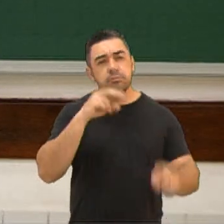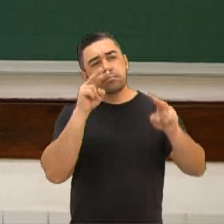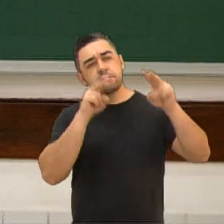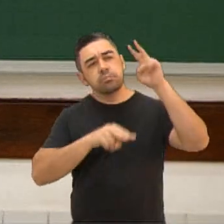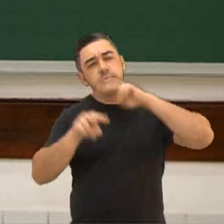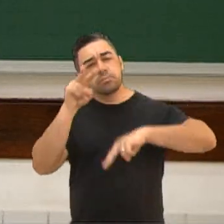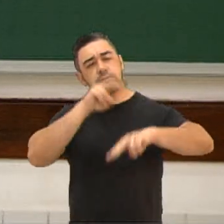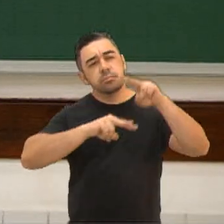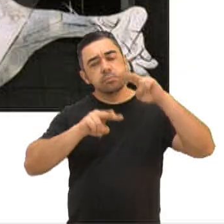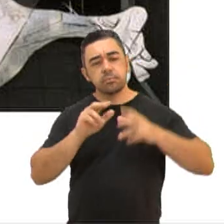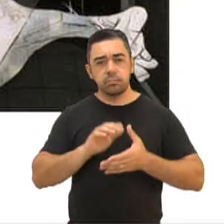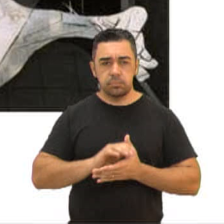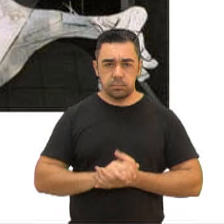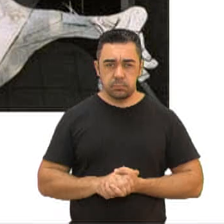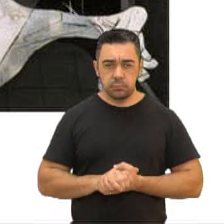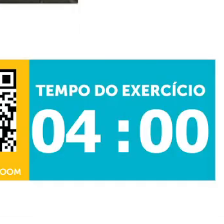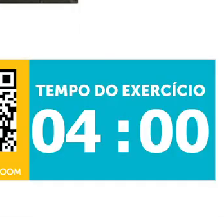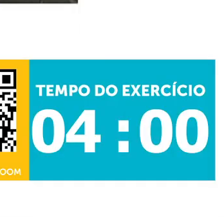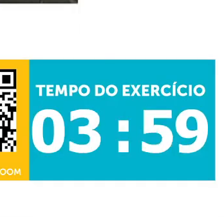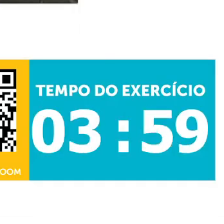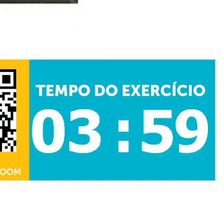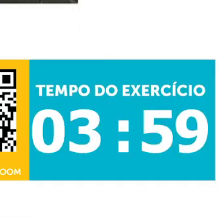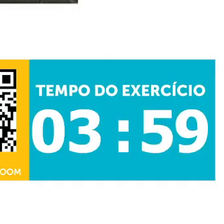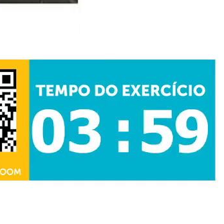essa obra?